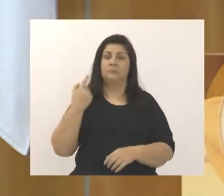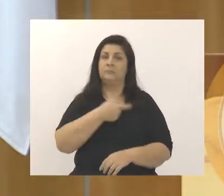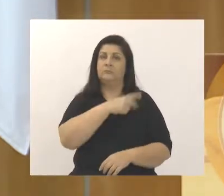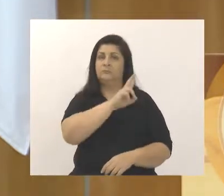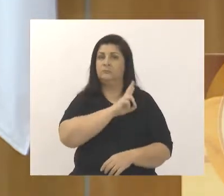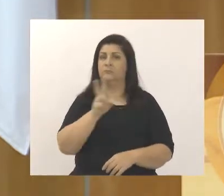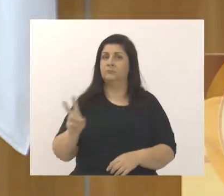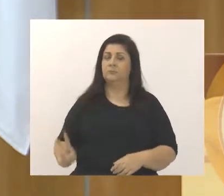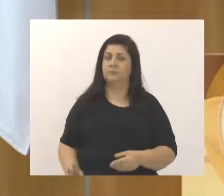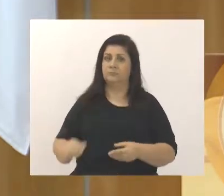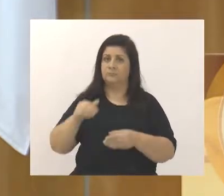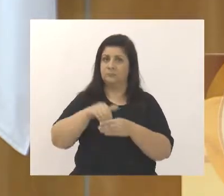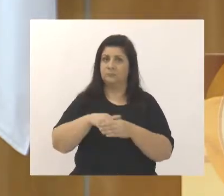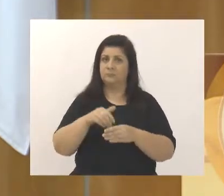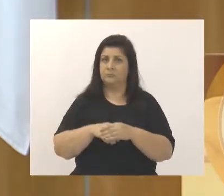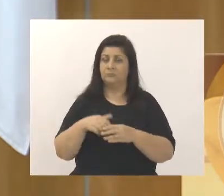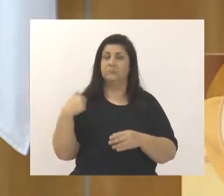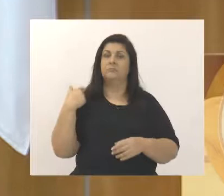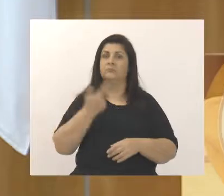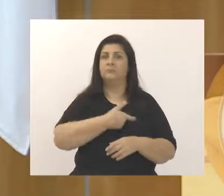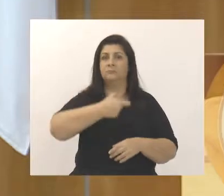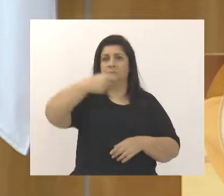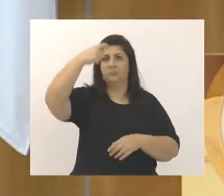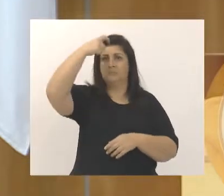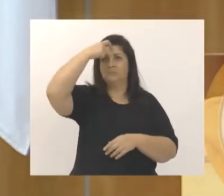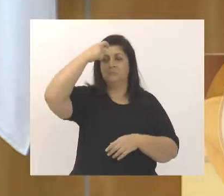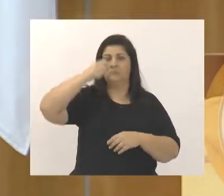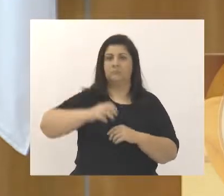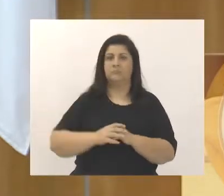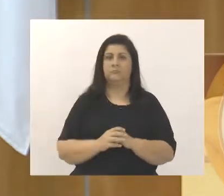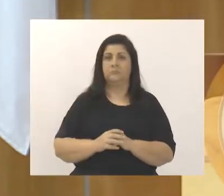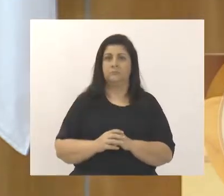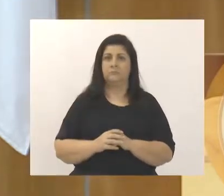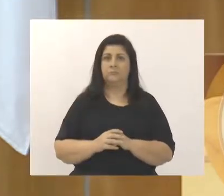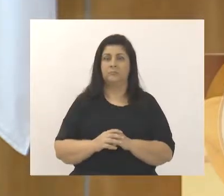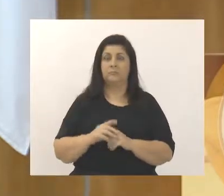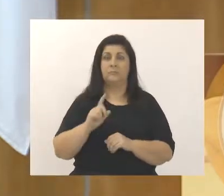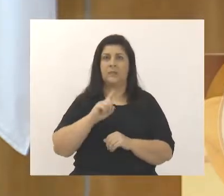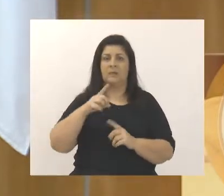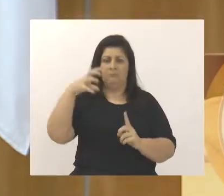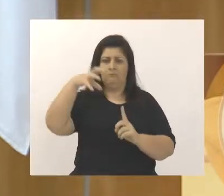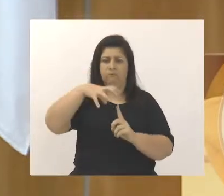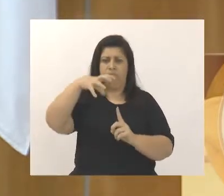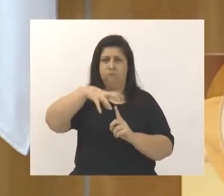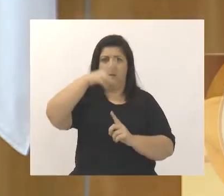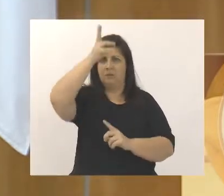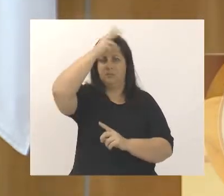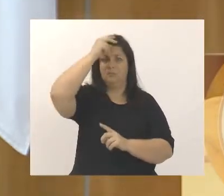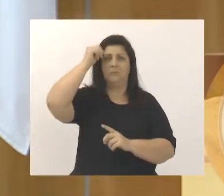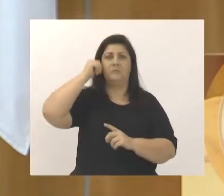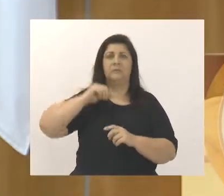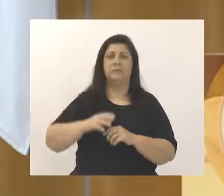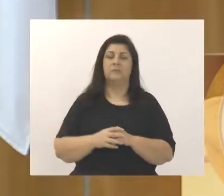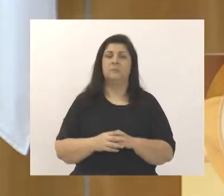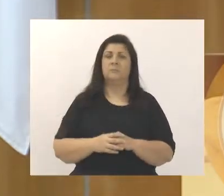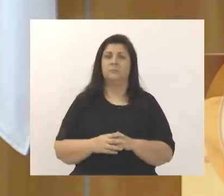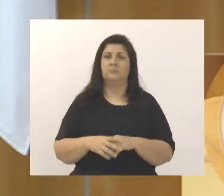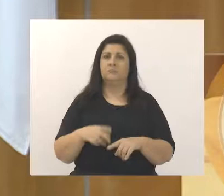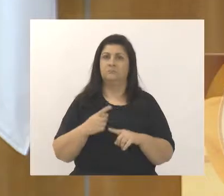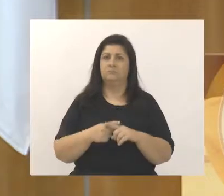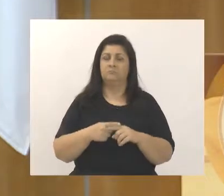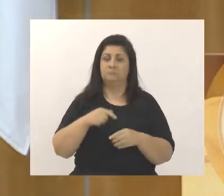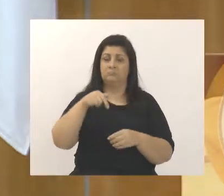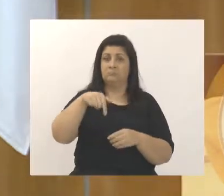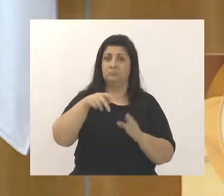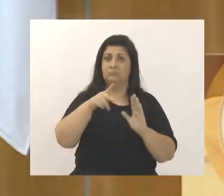nós votamos aqui com a nossa consciência, nós não votamos sob pressão do prefeito, até mesmo porque ele, nesse projeto,